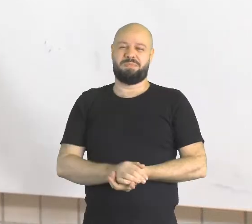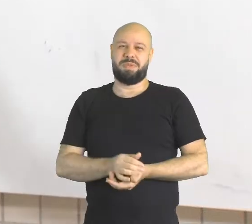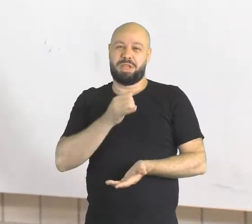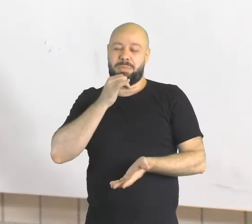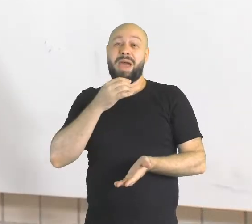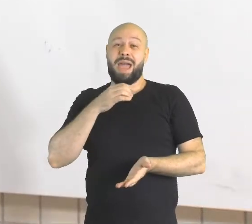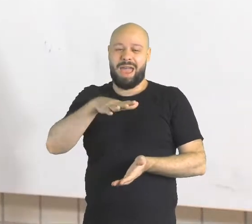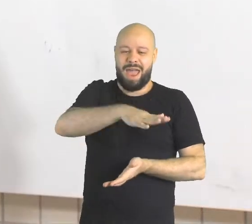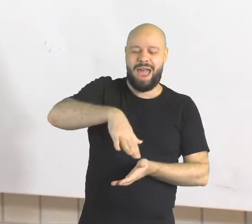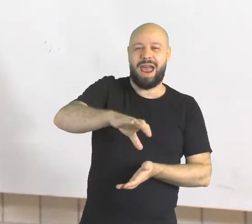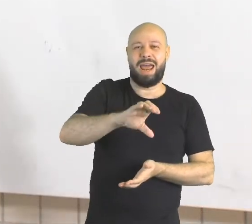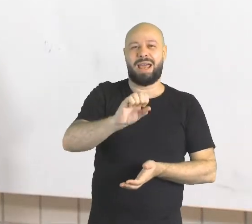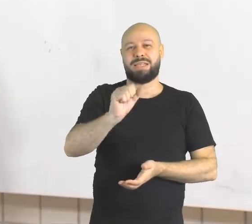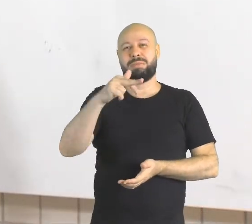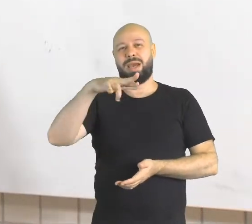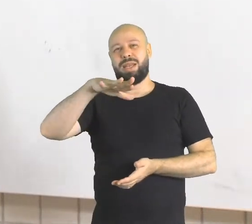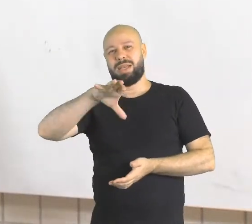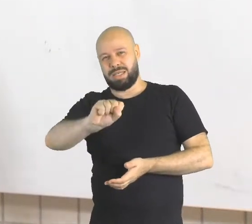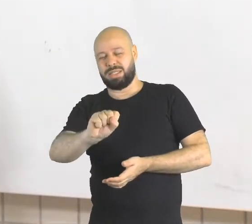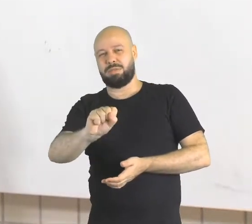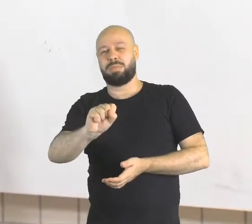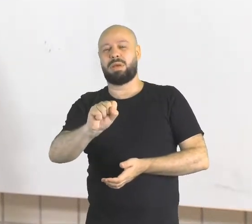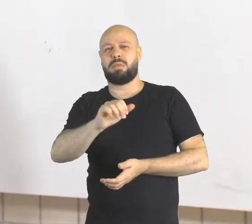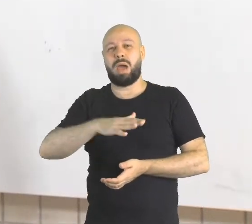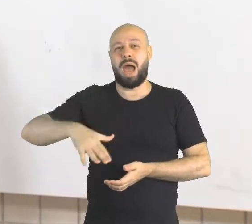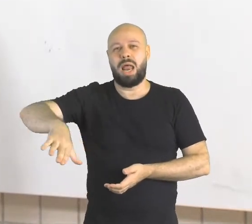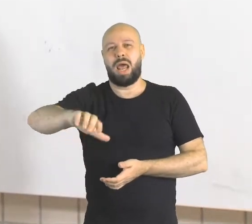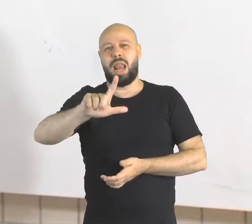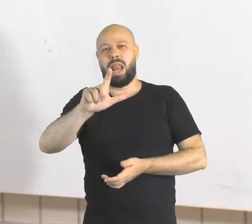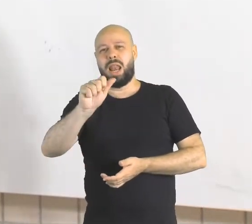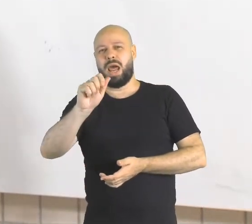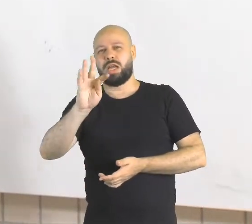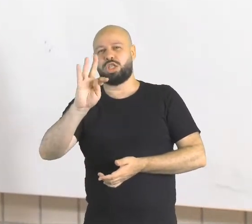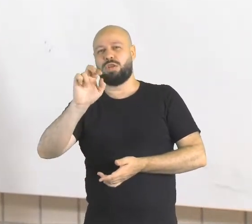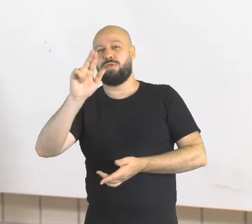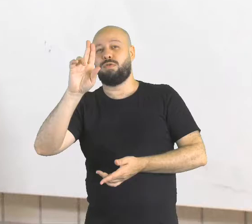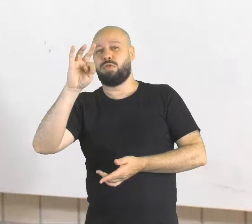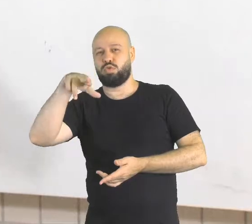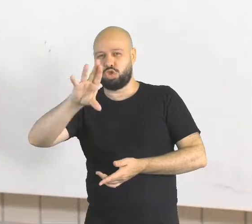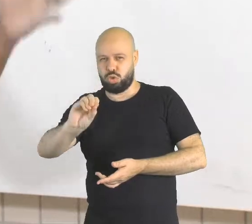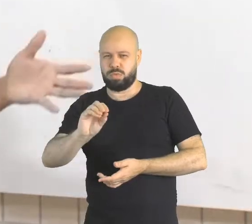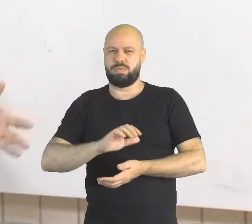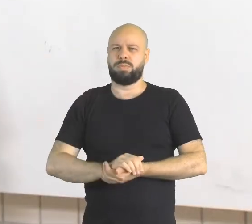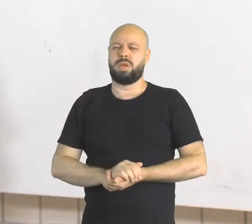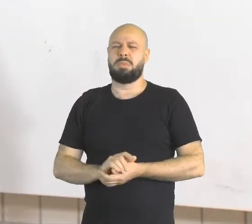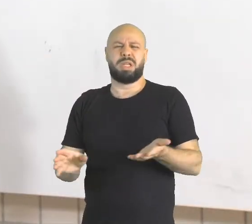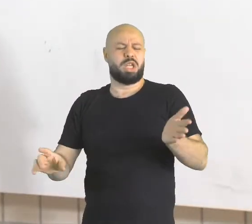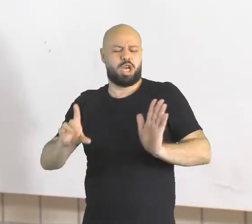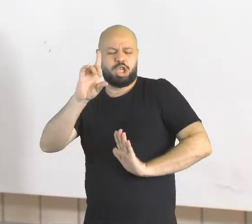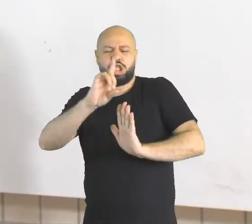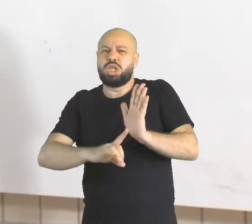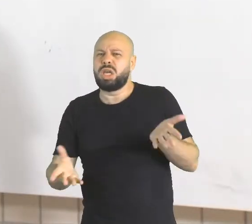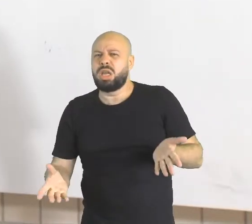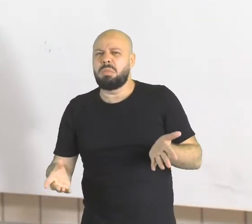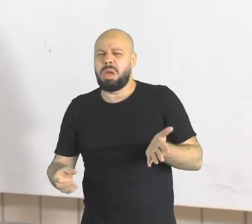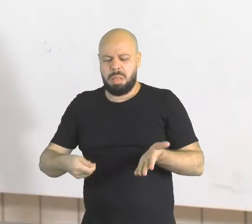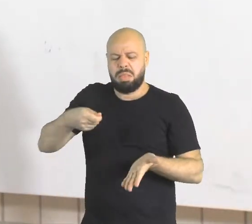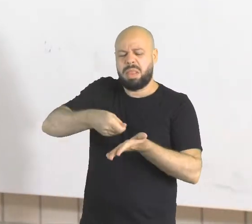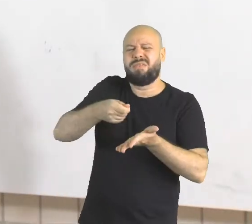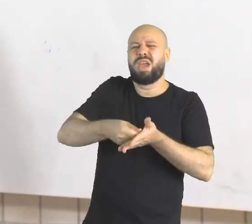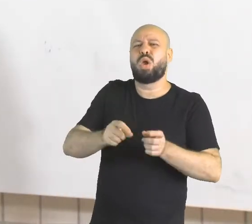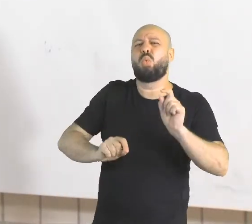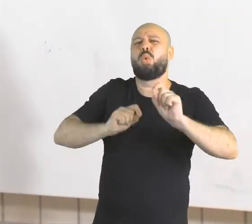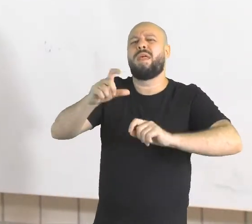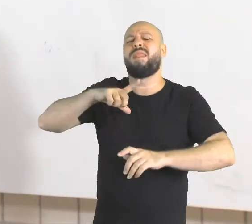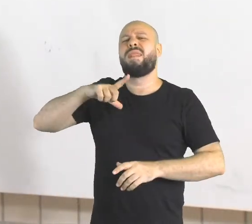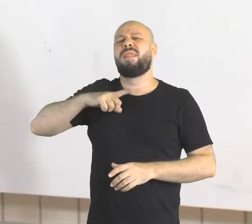chamada sesmarias, né? Seria o chamado latifúndio. Bom, professor, então você acabou de falar sobre os direitos e quais deveres o